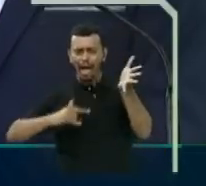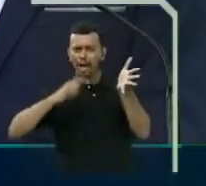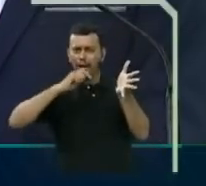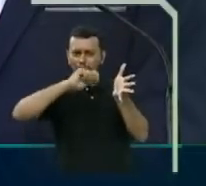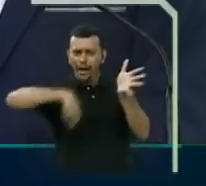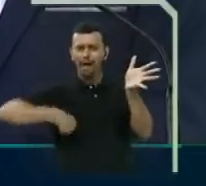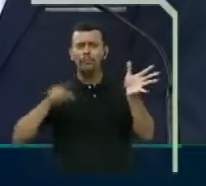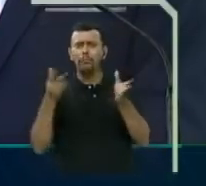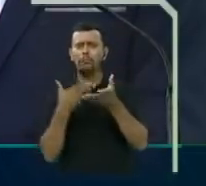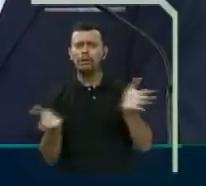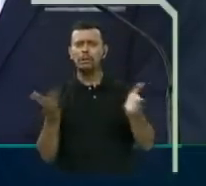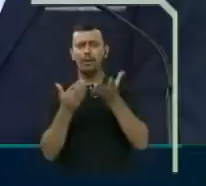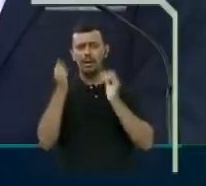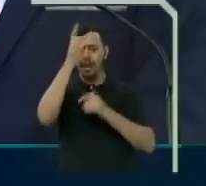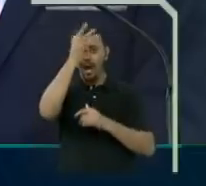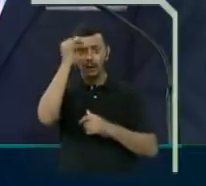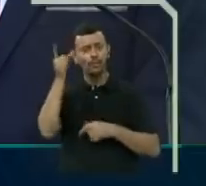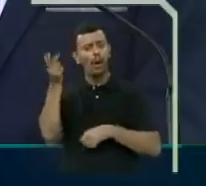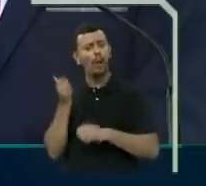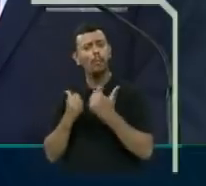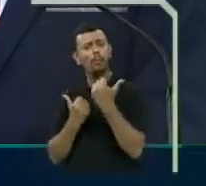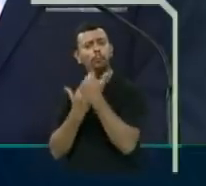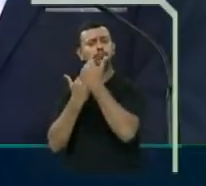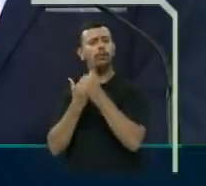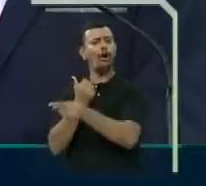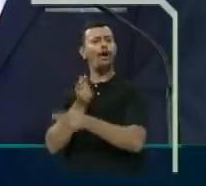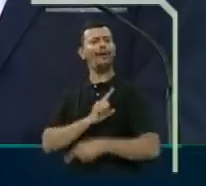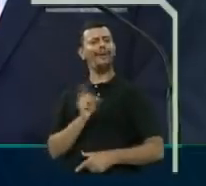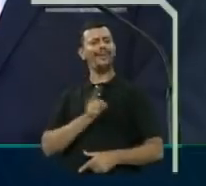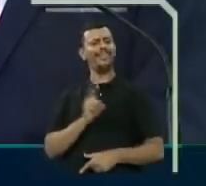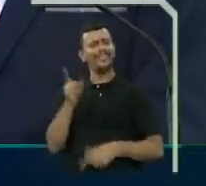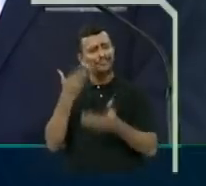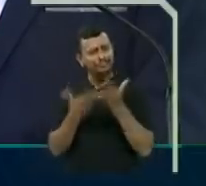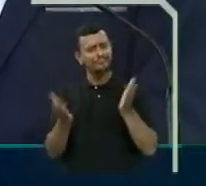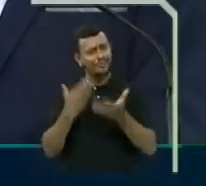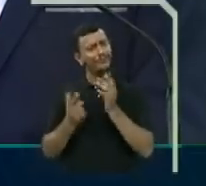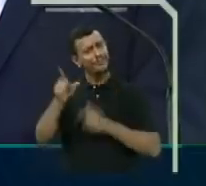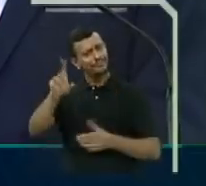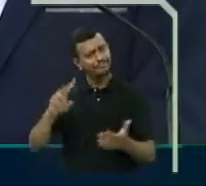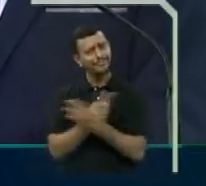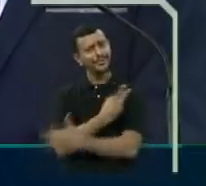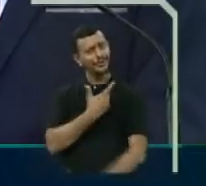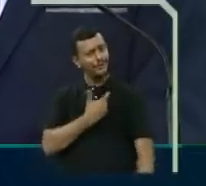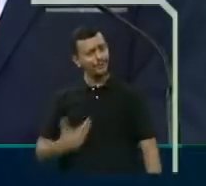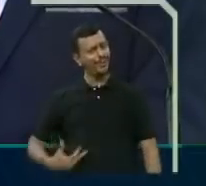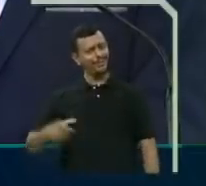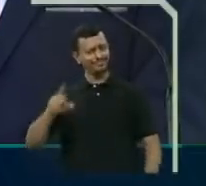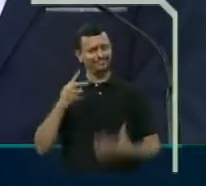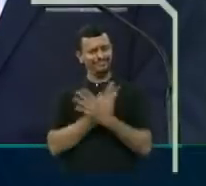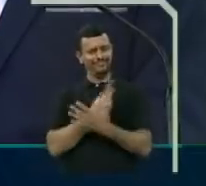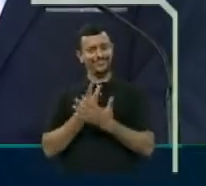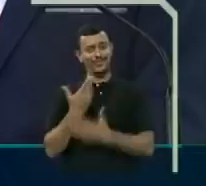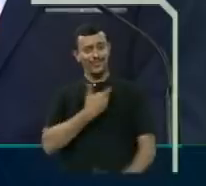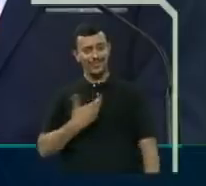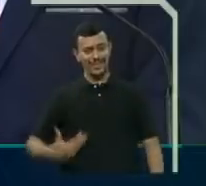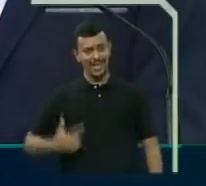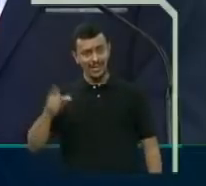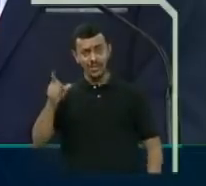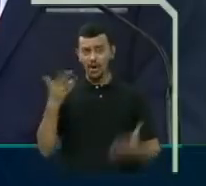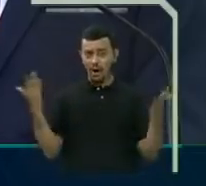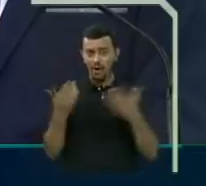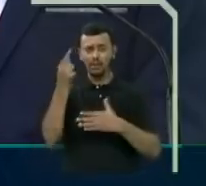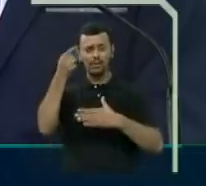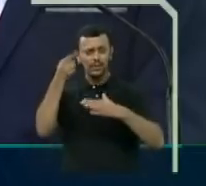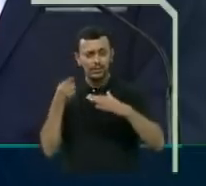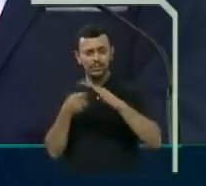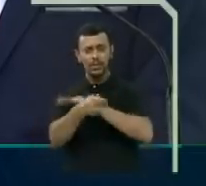exatamente porque eles não apoiam você. Isso não é uma boa atitude. Você falhou como governador. Deveria considerar que todo o investimento programado